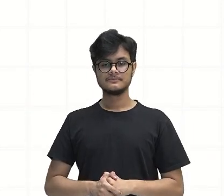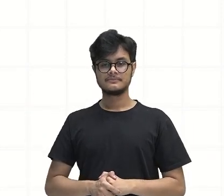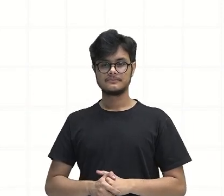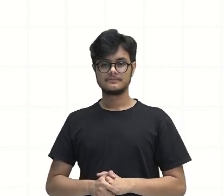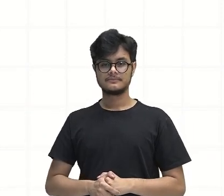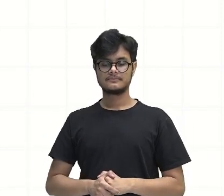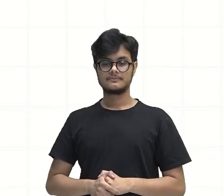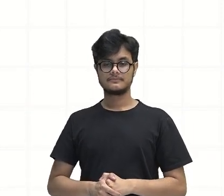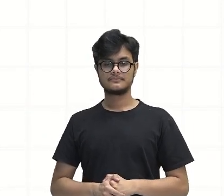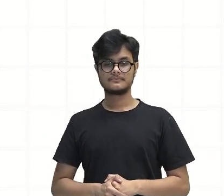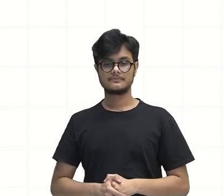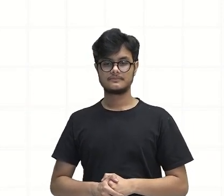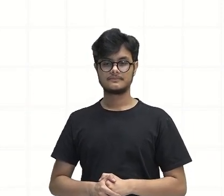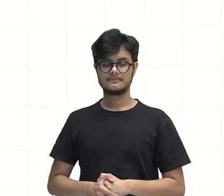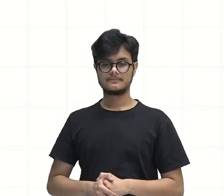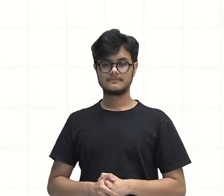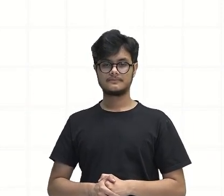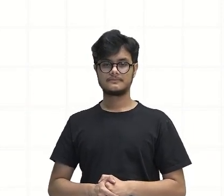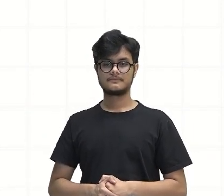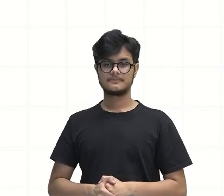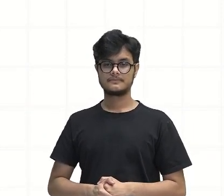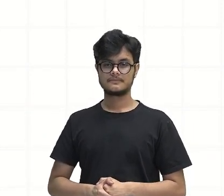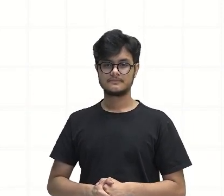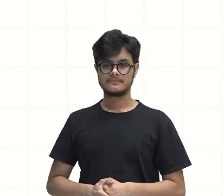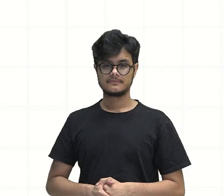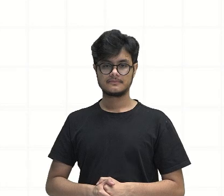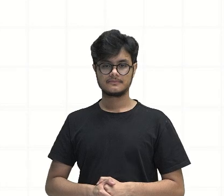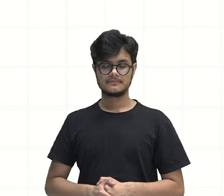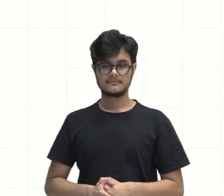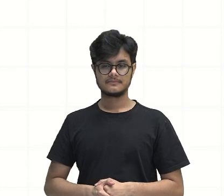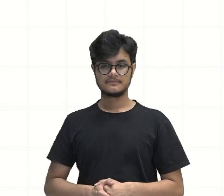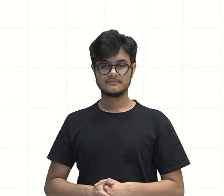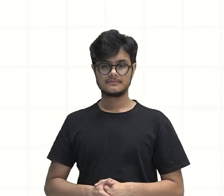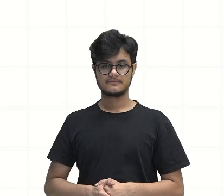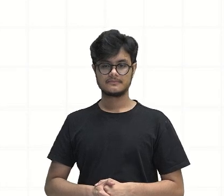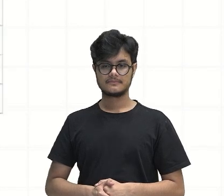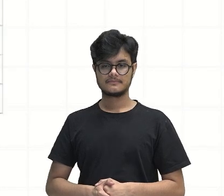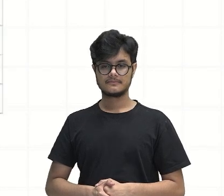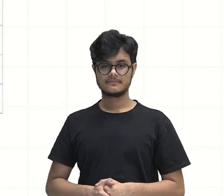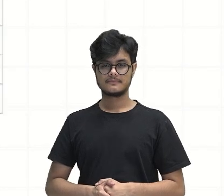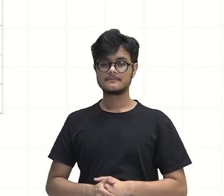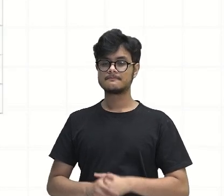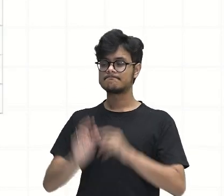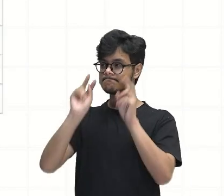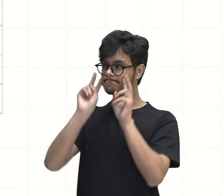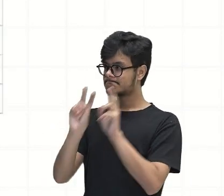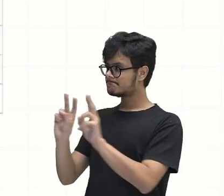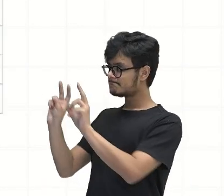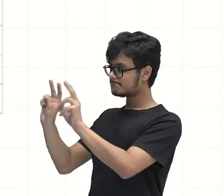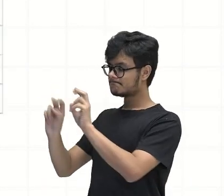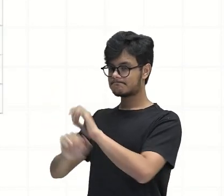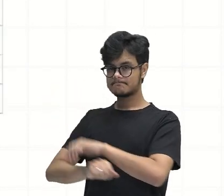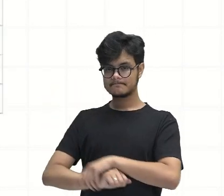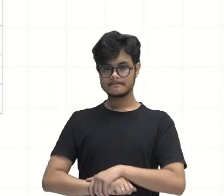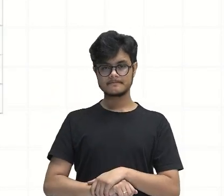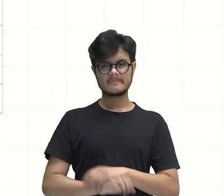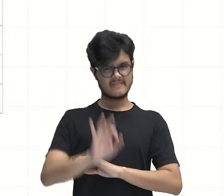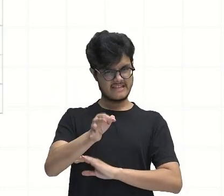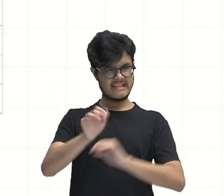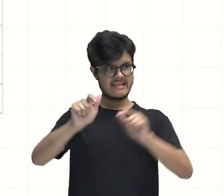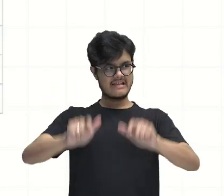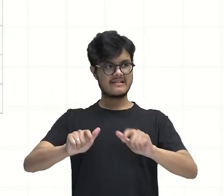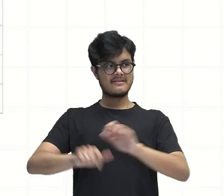da parada vai ser 11, 2. Observe comigo no mapa. Então, vamos ver se vai